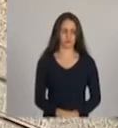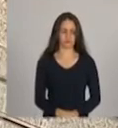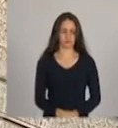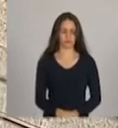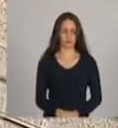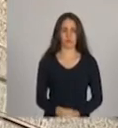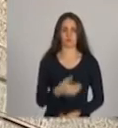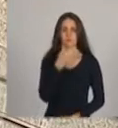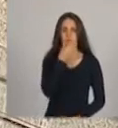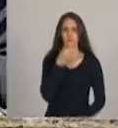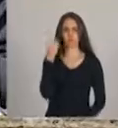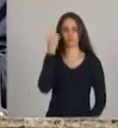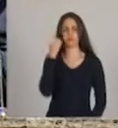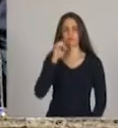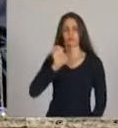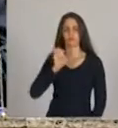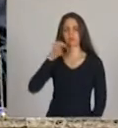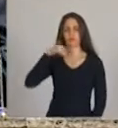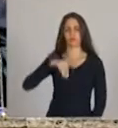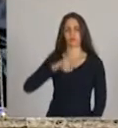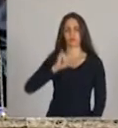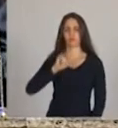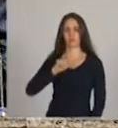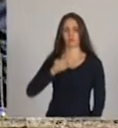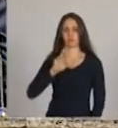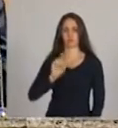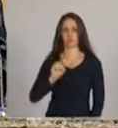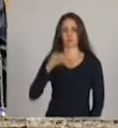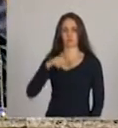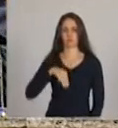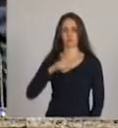Deputado Emílio Mameri, com a palavra.